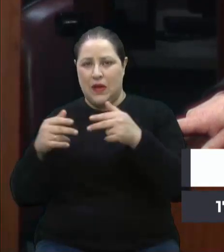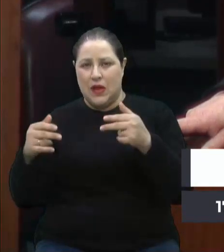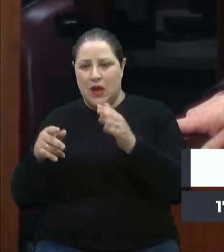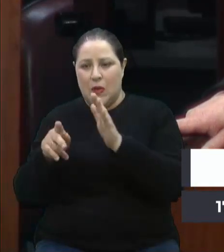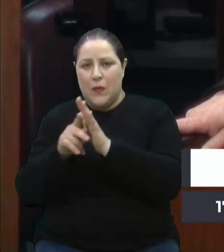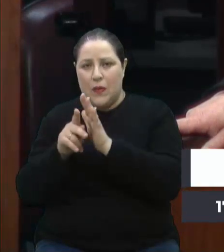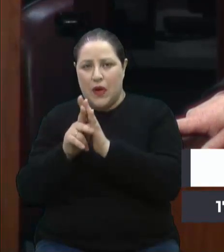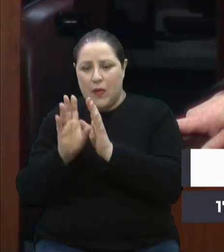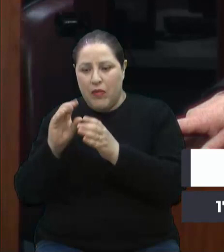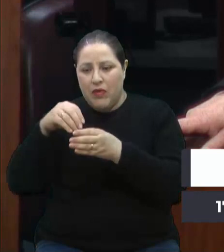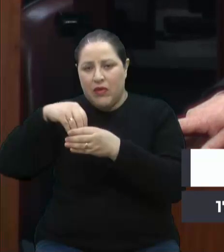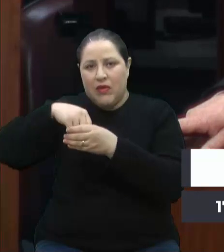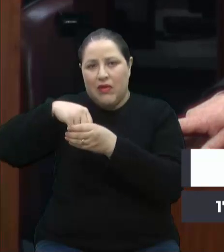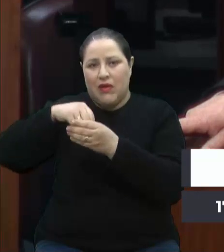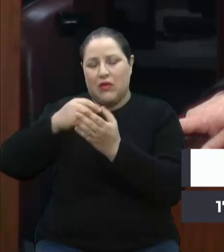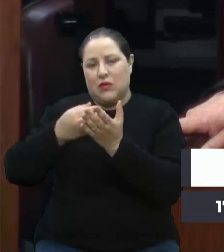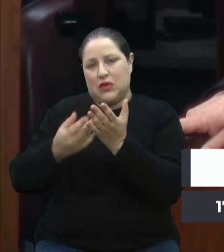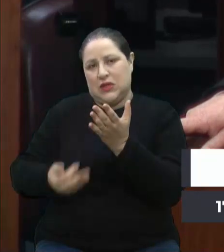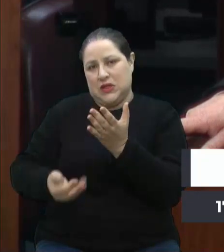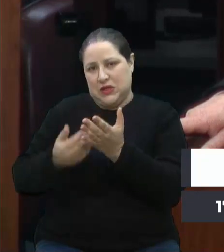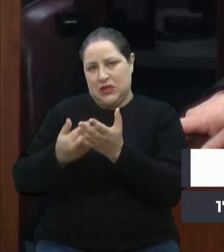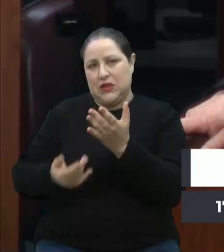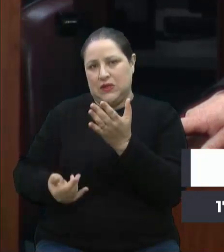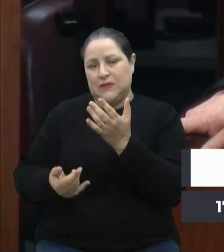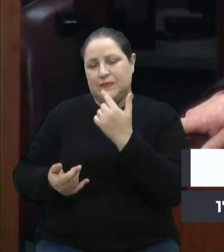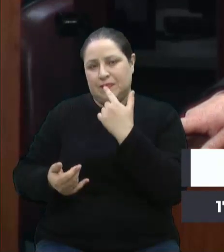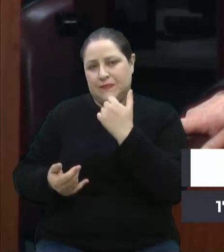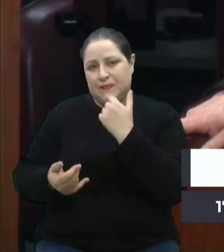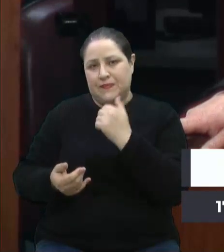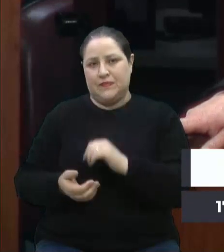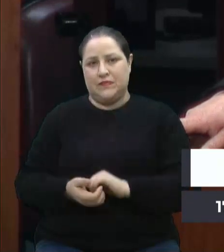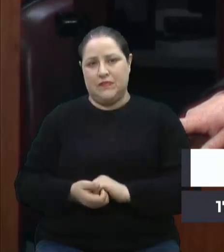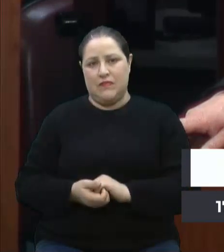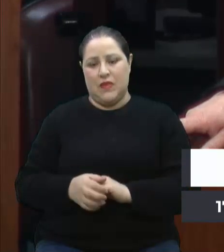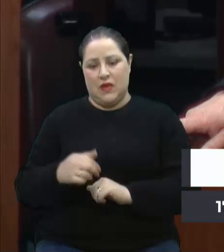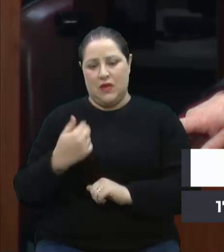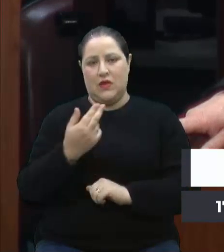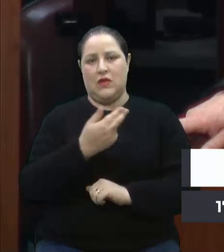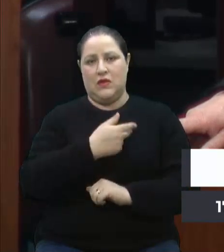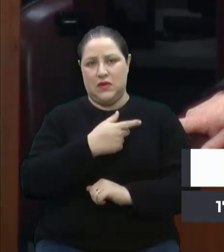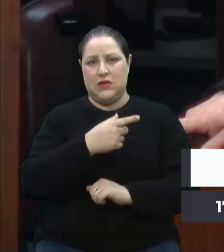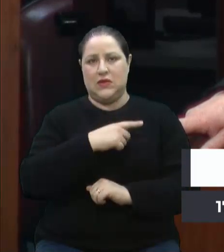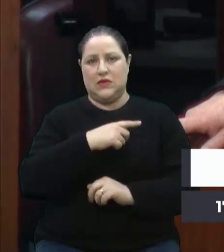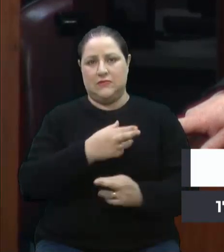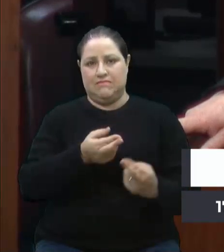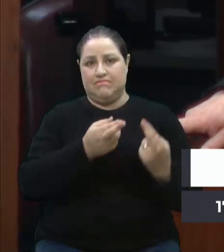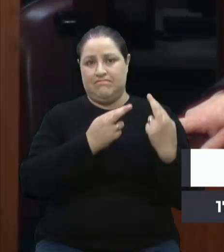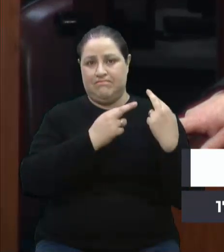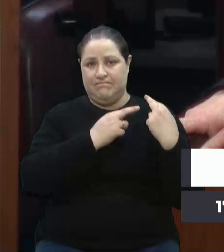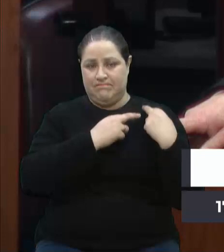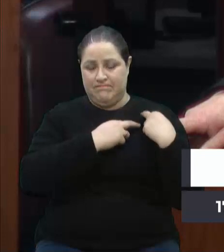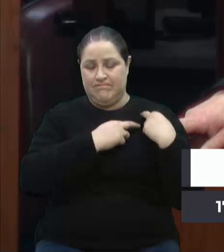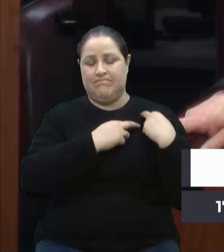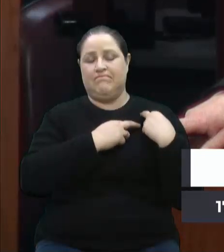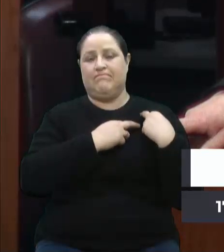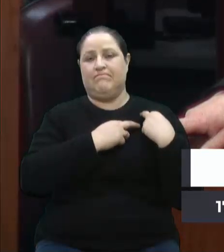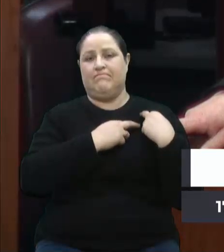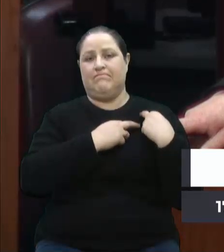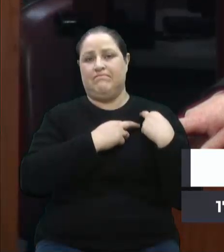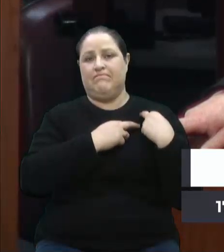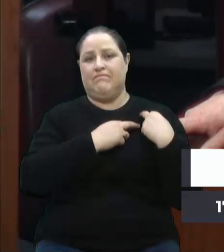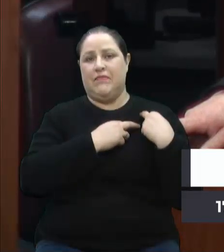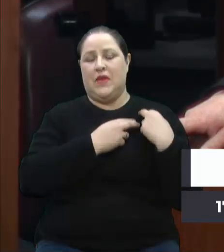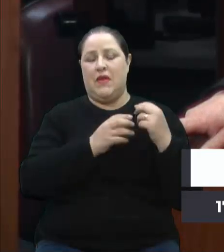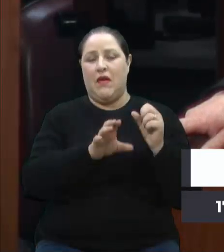e nós temos a a missão de garantir a segurança transfusional de todos está da